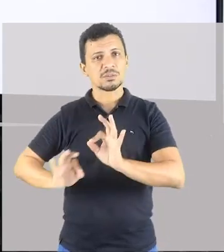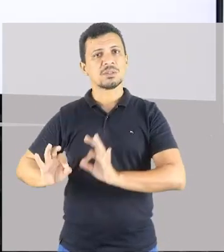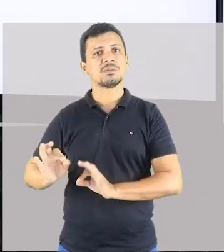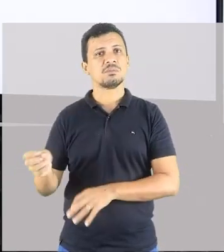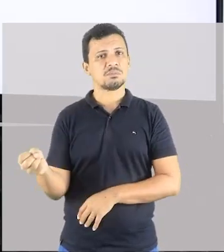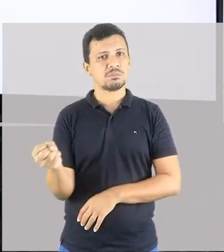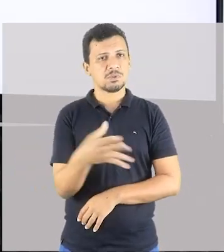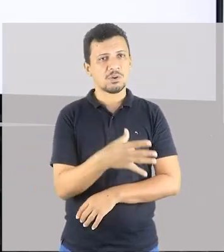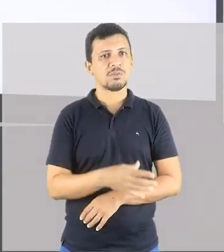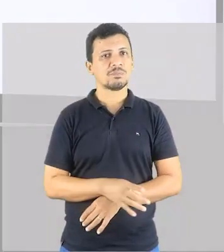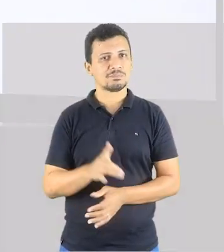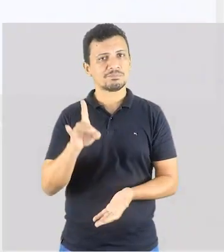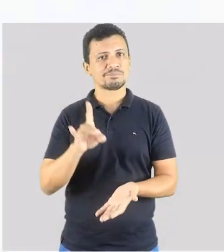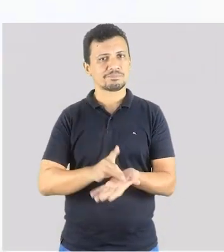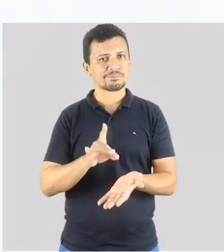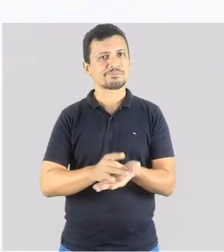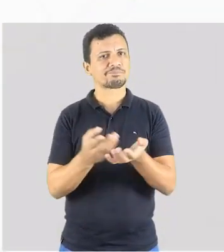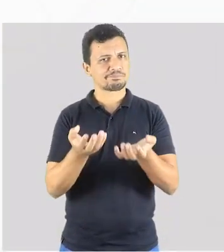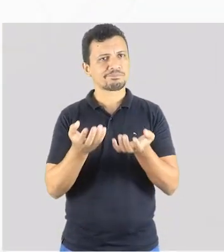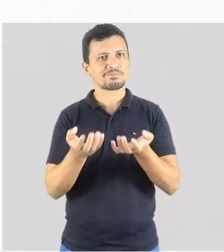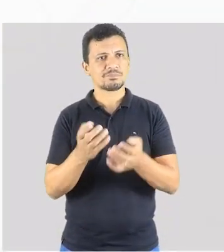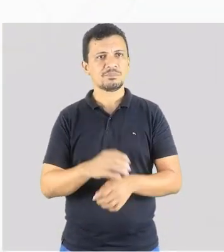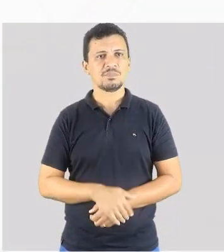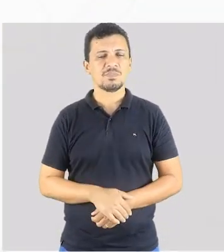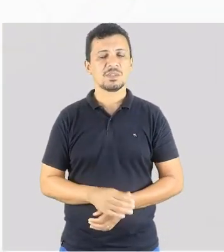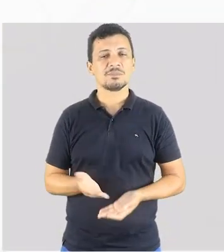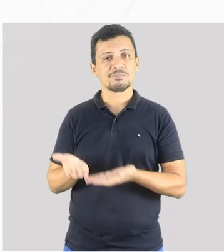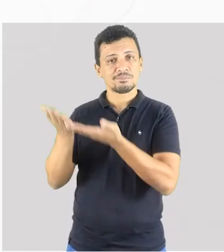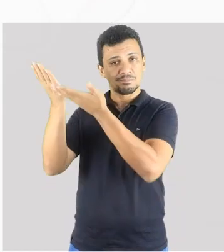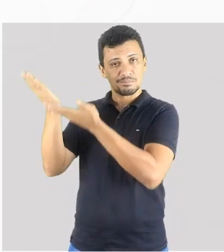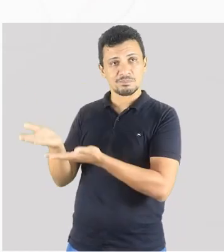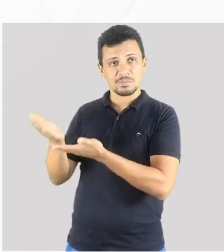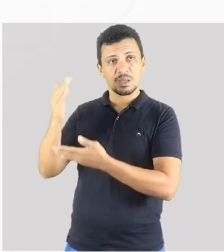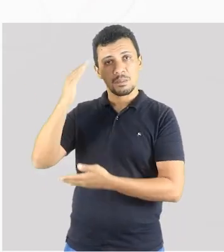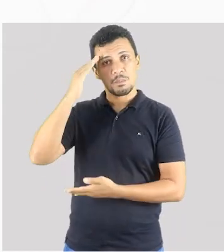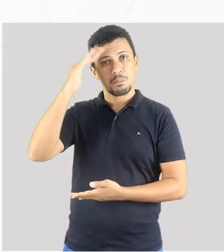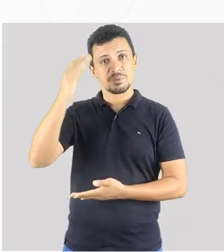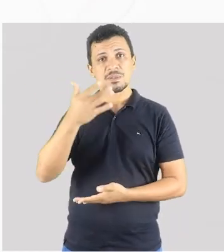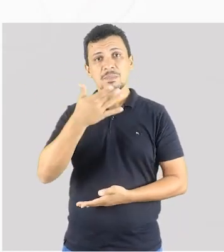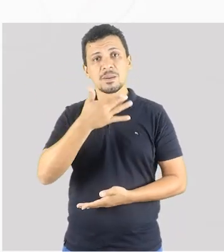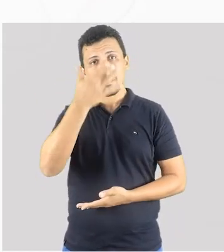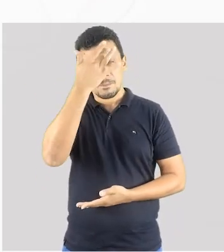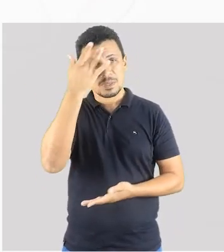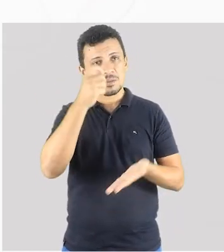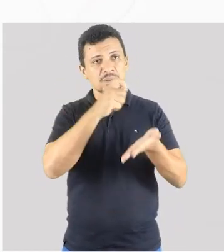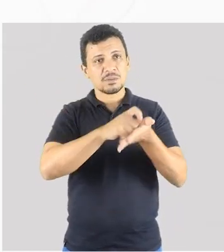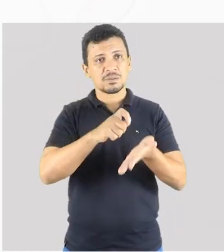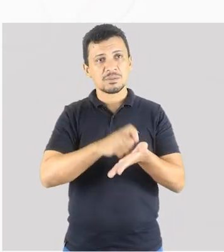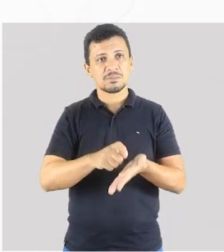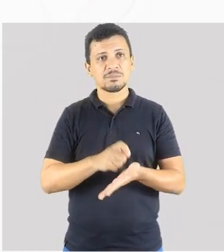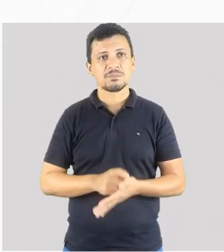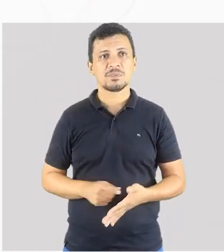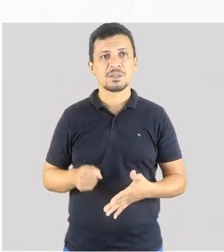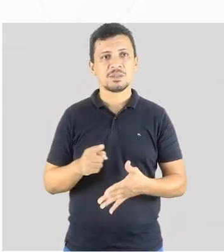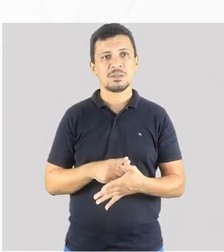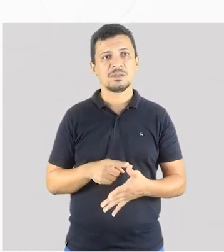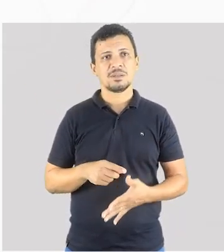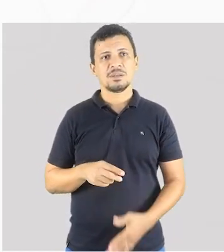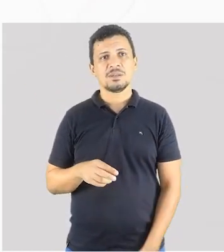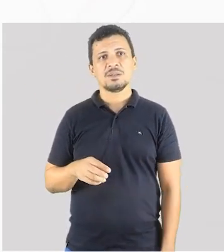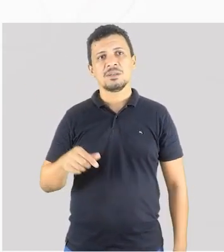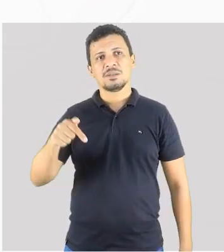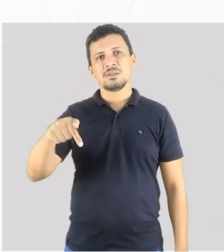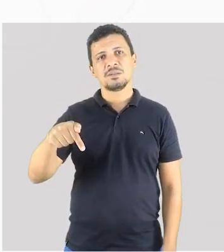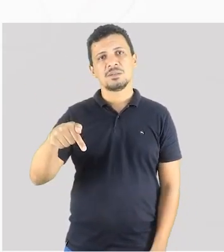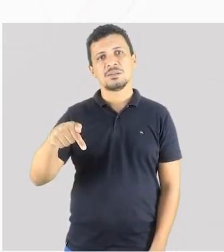reorganização do que de fato se pretende, né? Principais autores da segunda fase, né? Na ficção nós temos Raquel de Queiroz, um dos livros